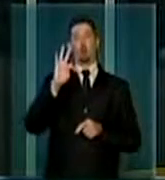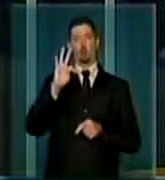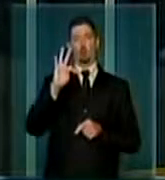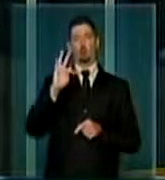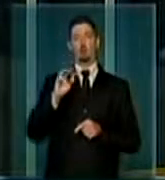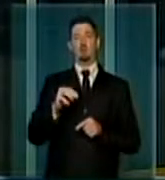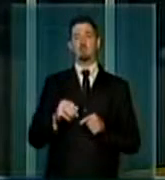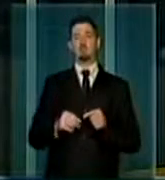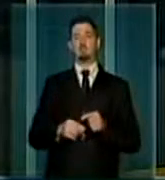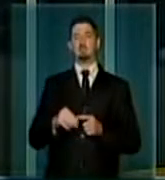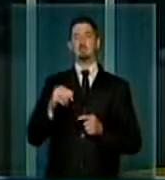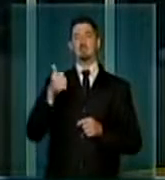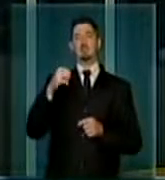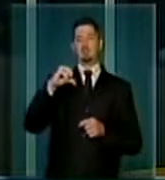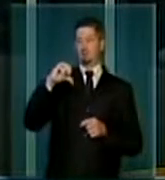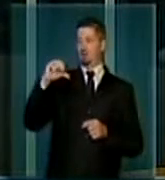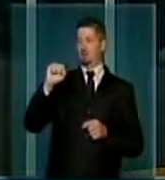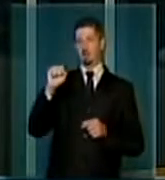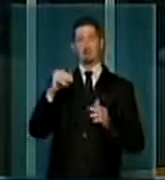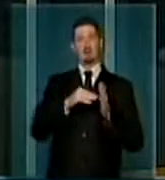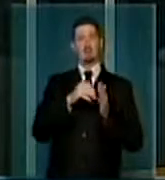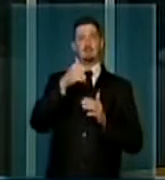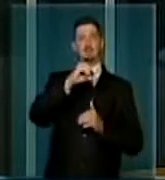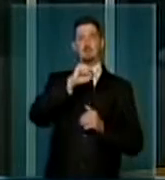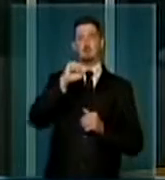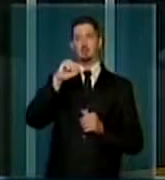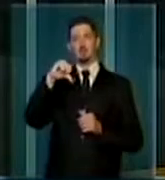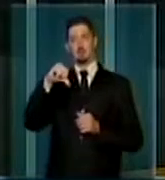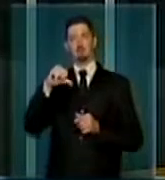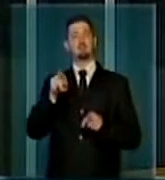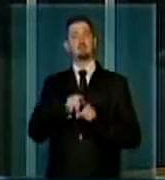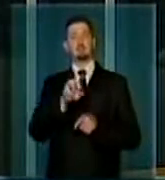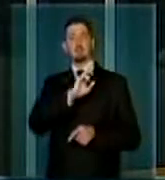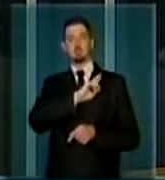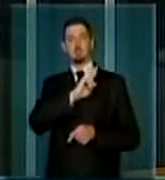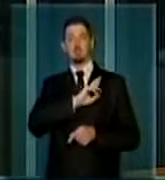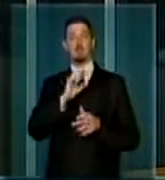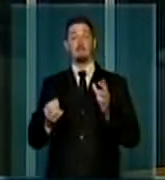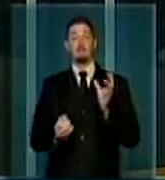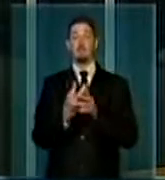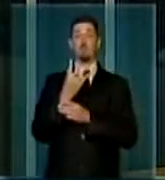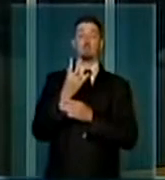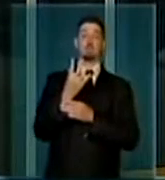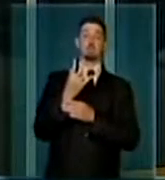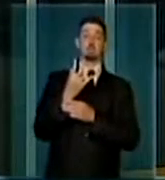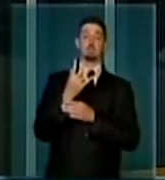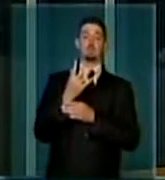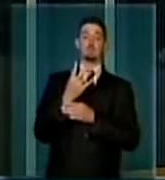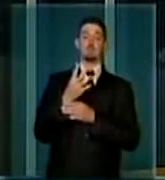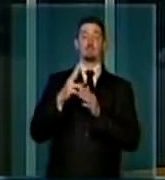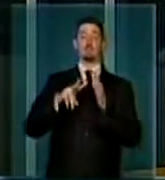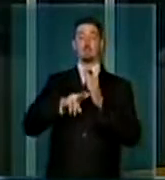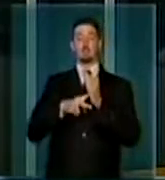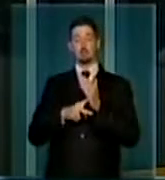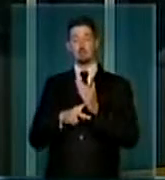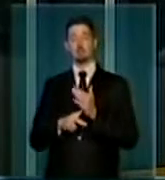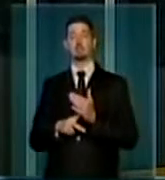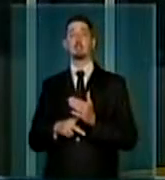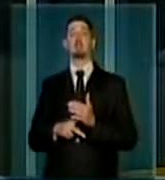no período de 85 a 89, foi um dos responsáveis pela fundação da maioria dos